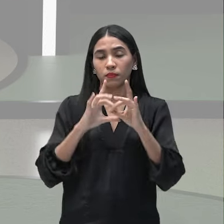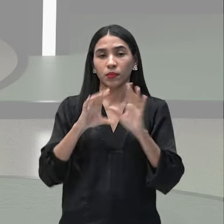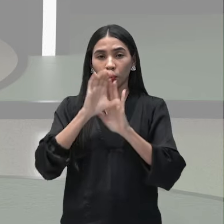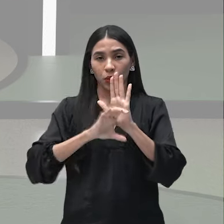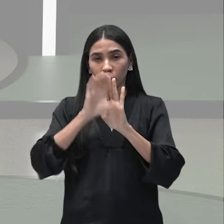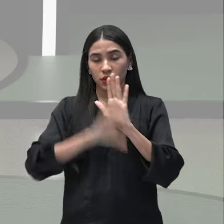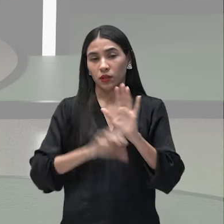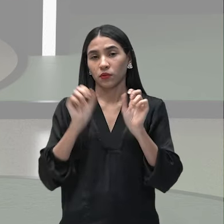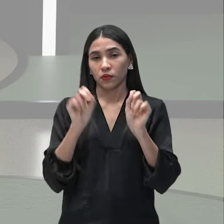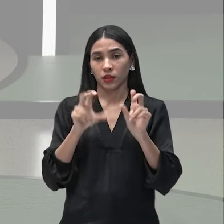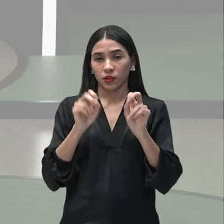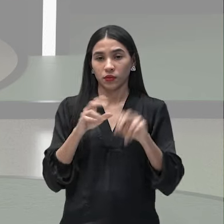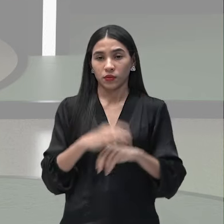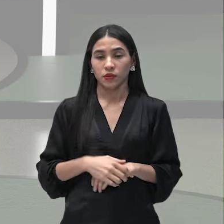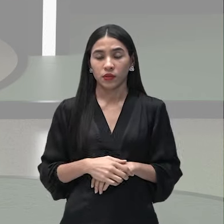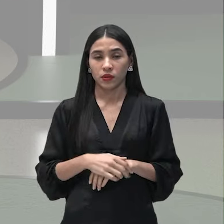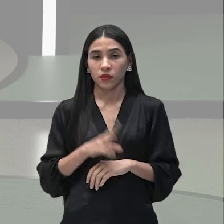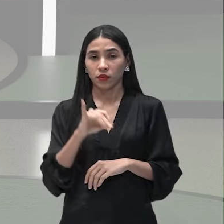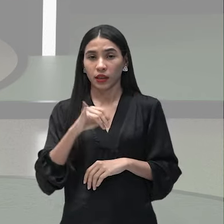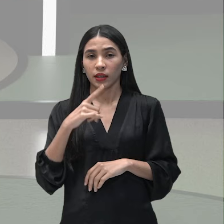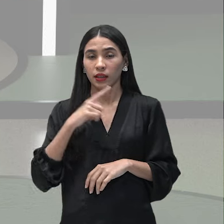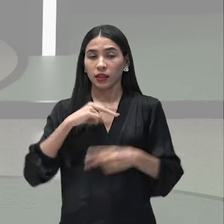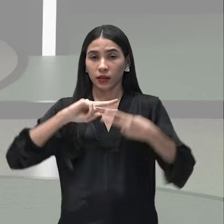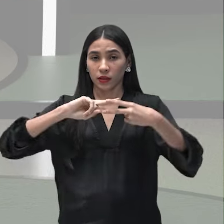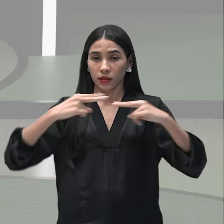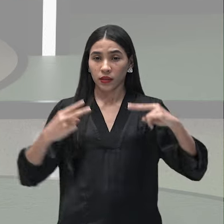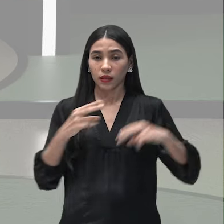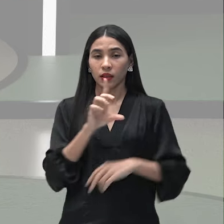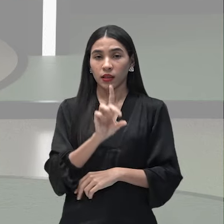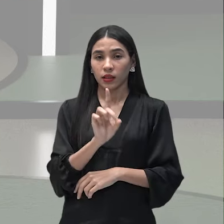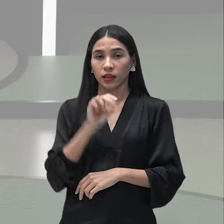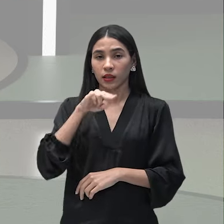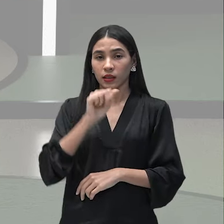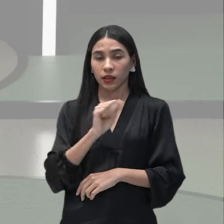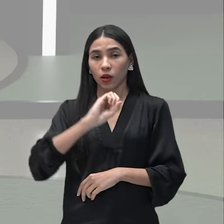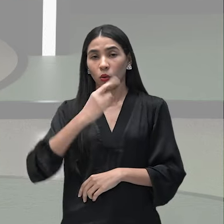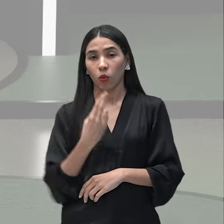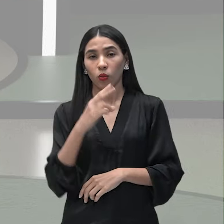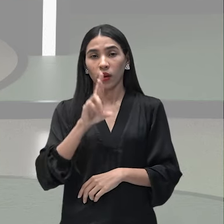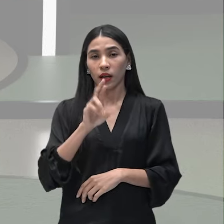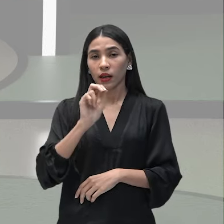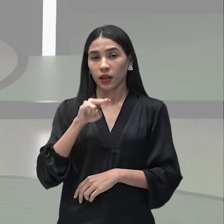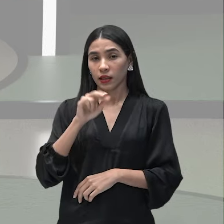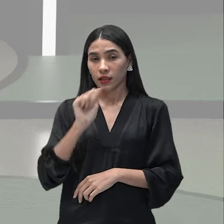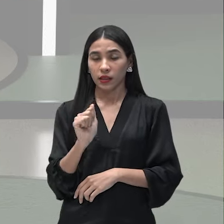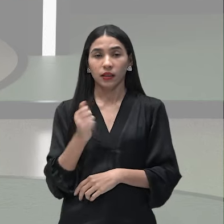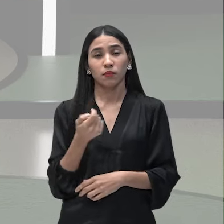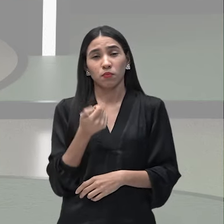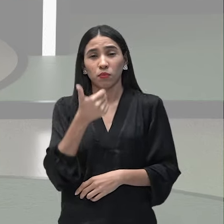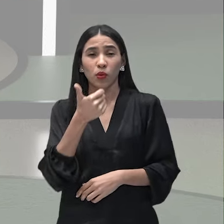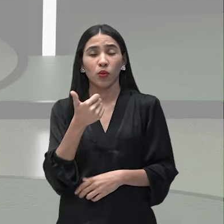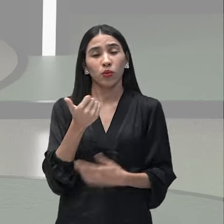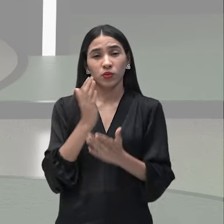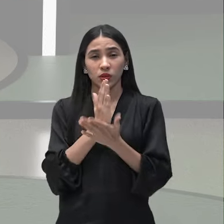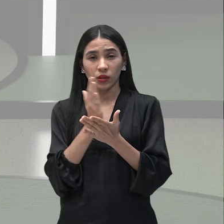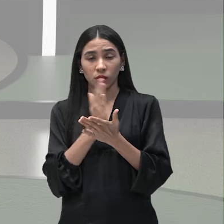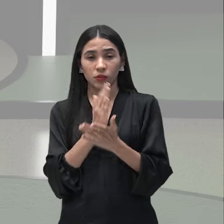é o vírus. Ele vai apresentar o material genético, que é o DNA ou RNA, em poucos casos, ambos.